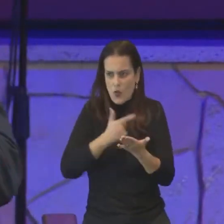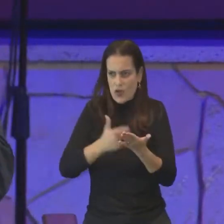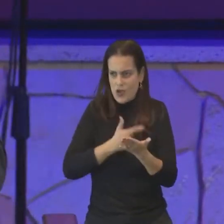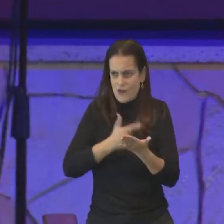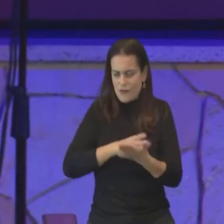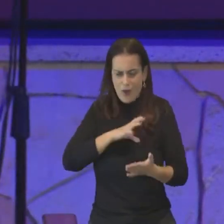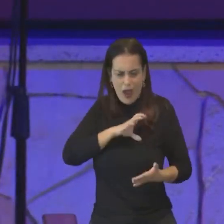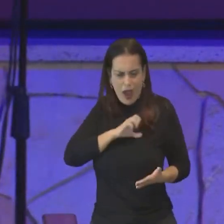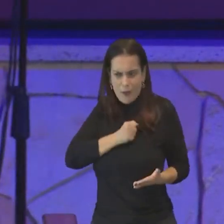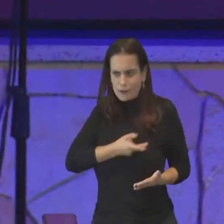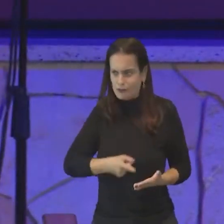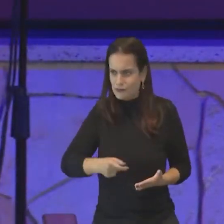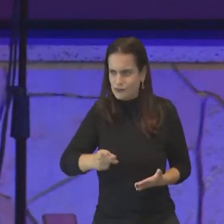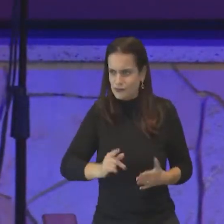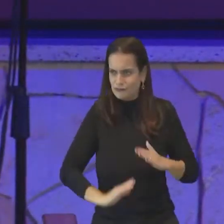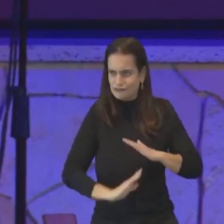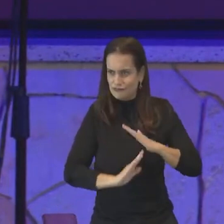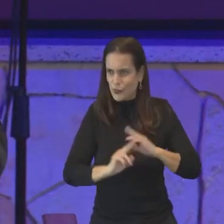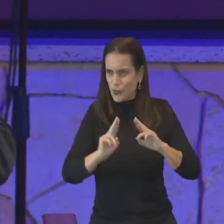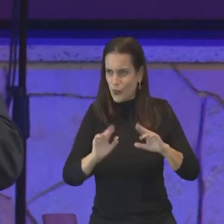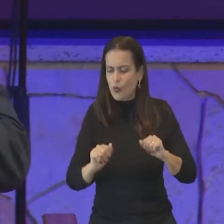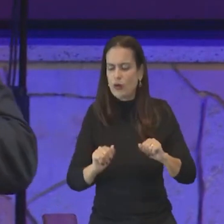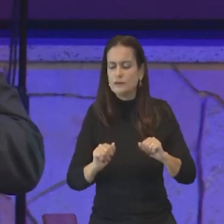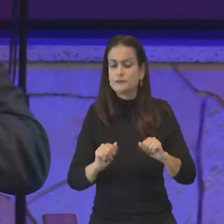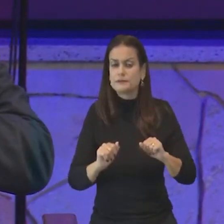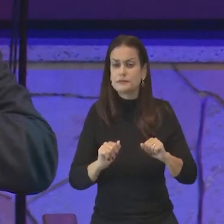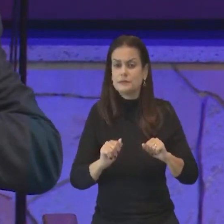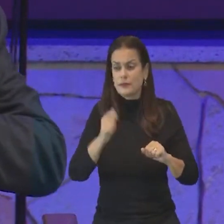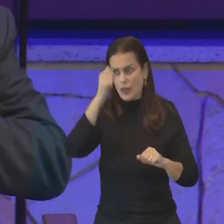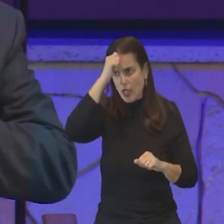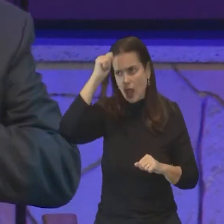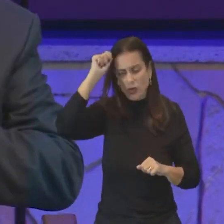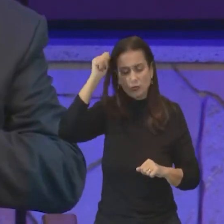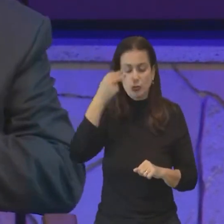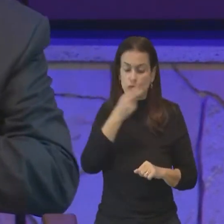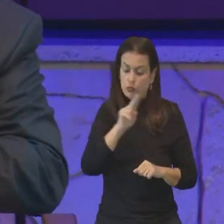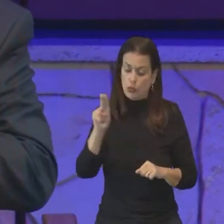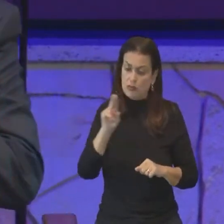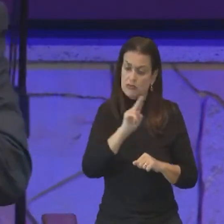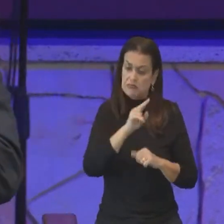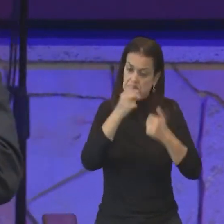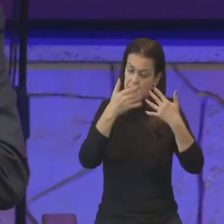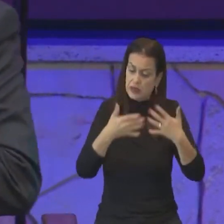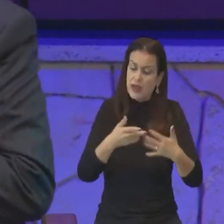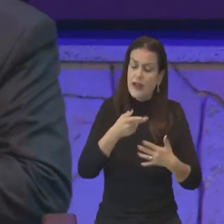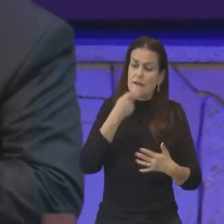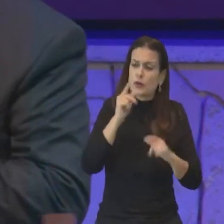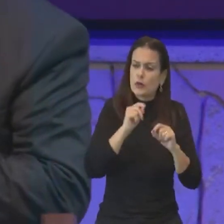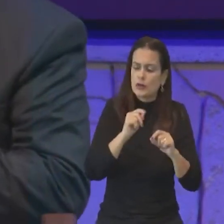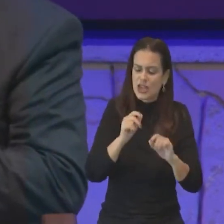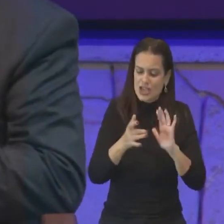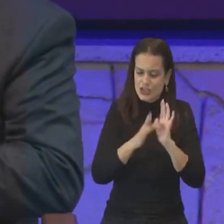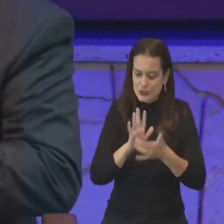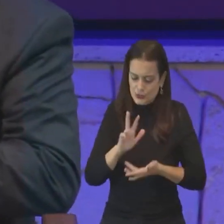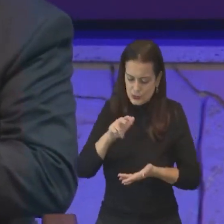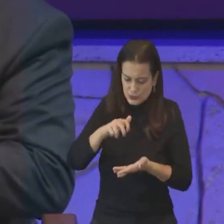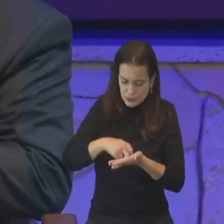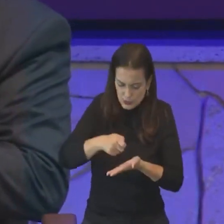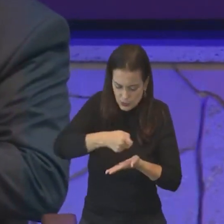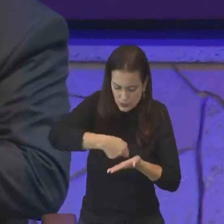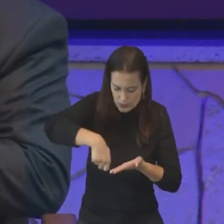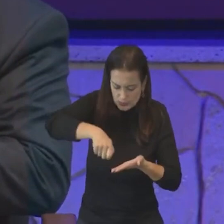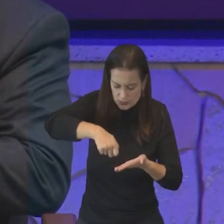bispo Festkin Vieri. Ele sugeriu que Jesus se inclinou naquele momento e